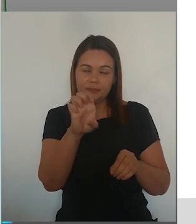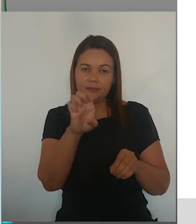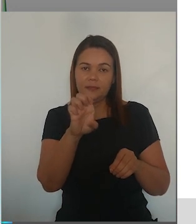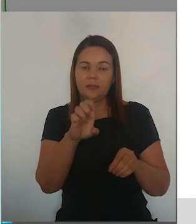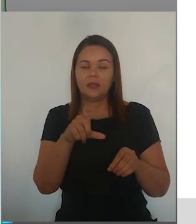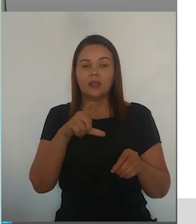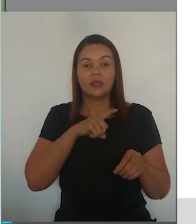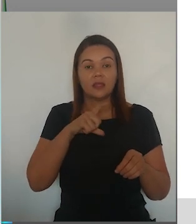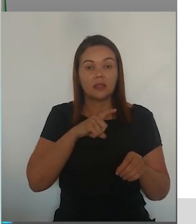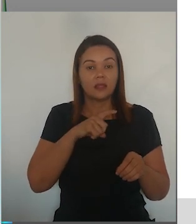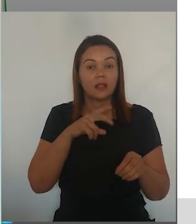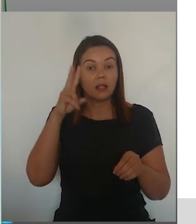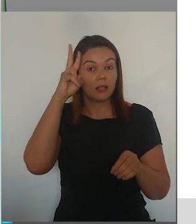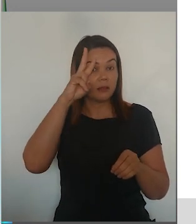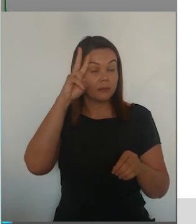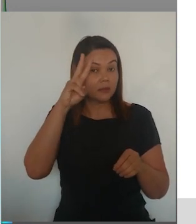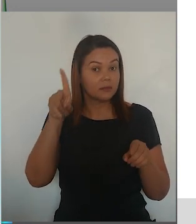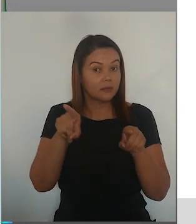tríade.